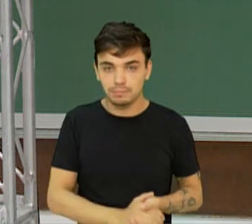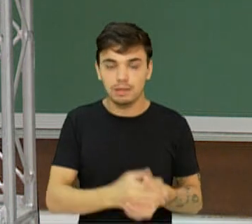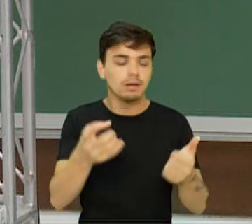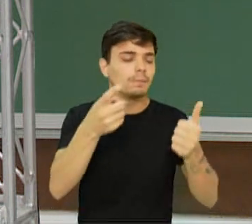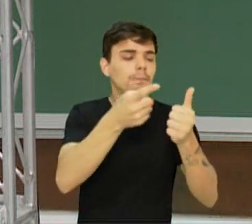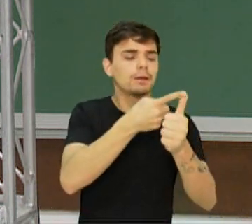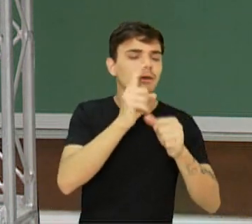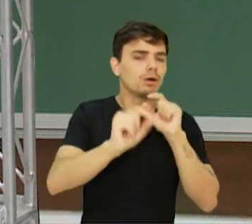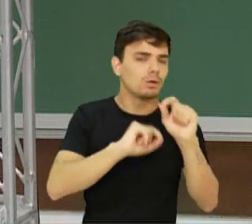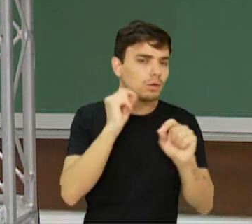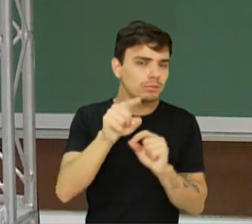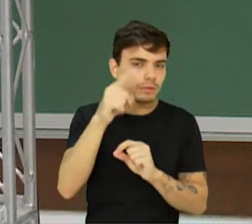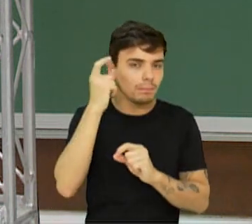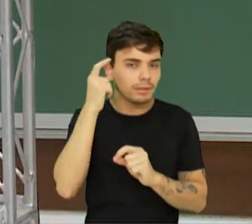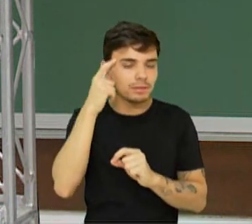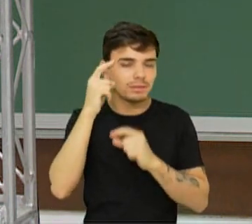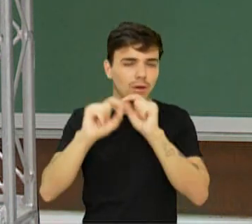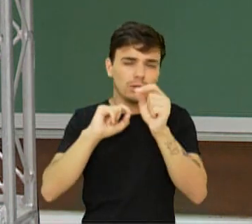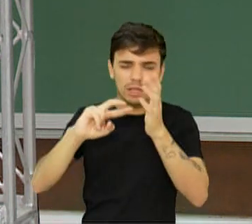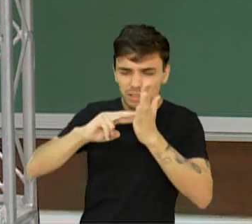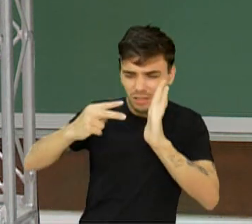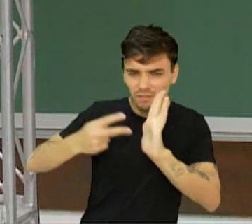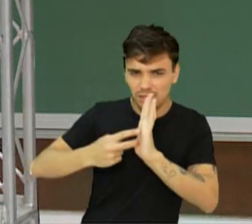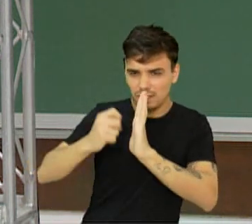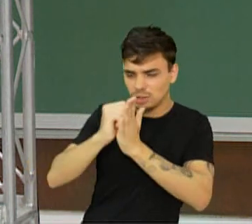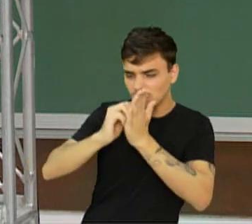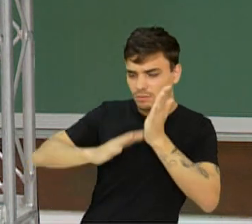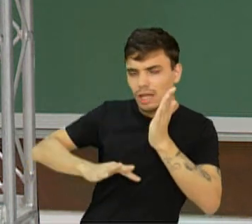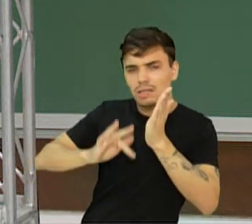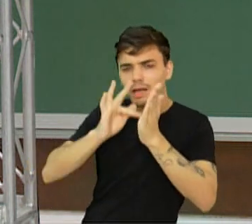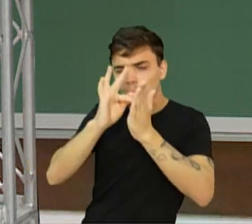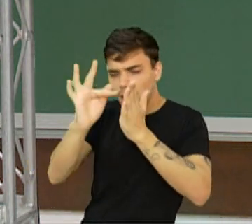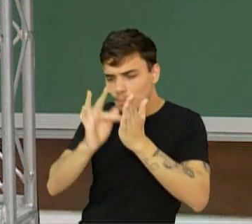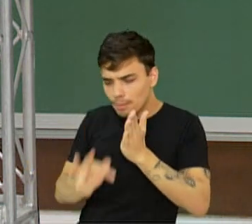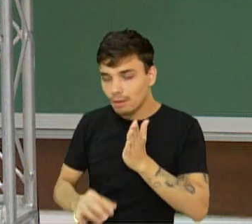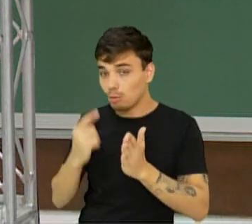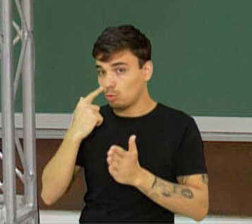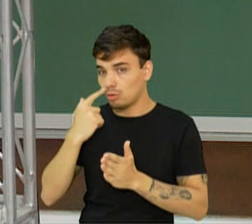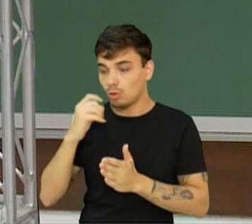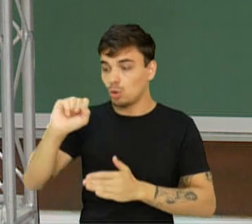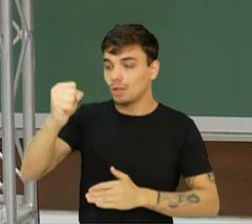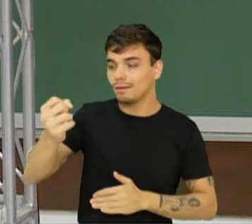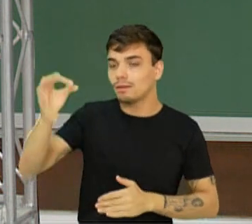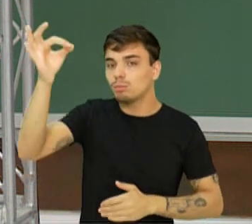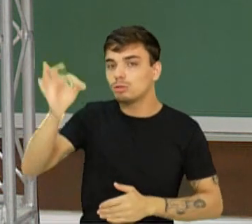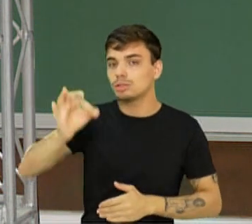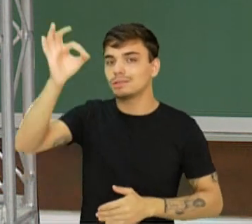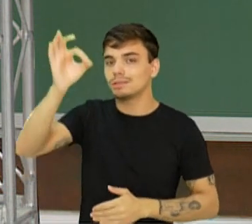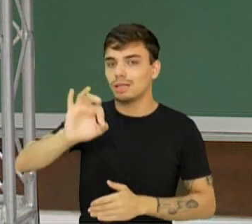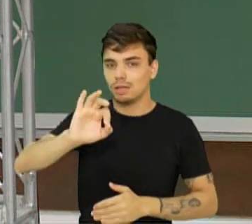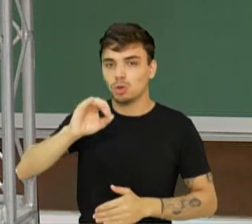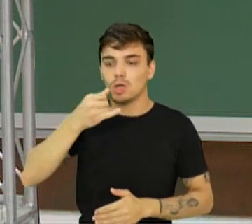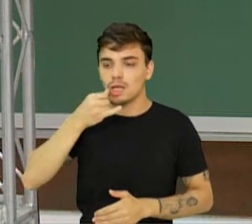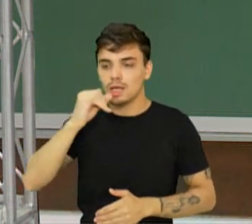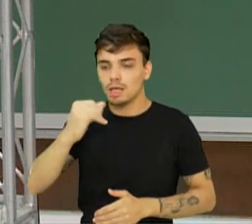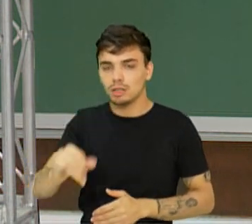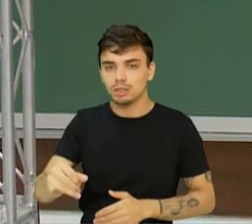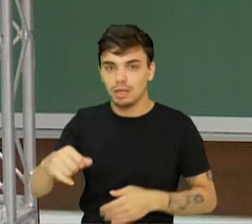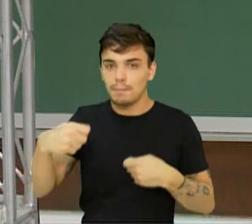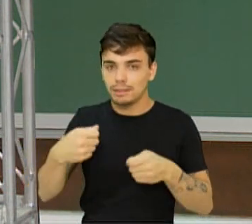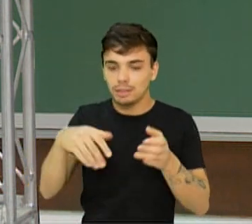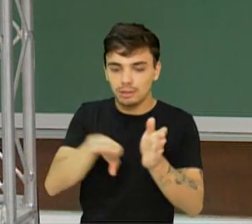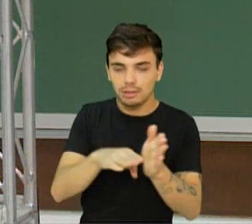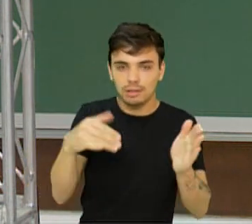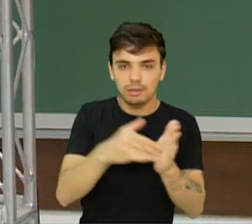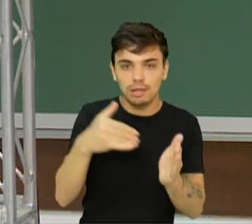coisa é pensar o que o exercício falou. O que ele falou? 80% da tensão deve cair no telefone